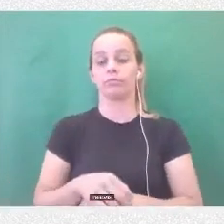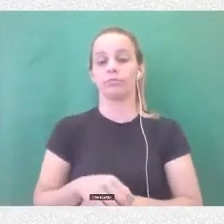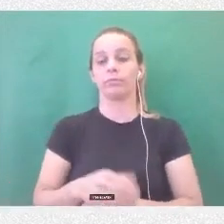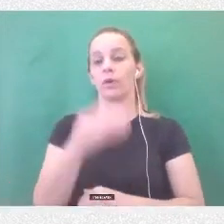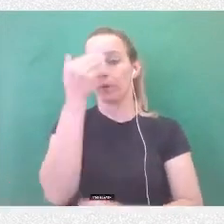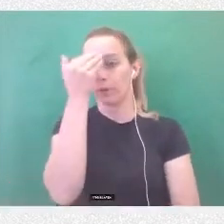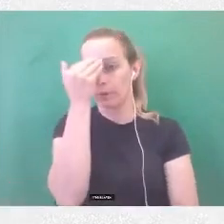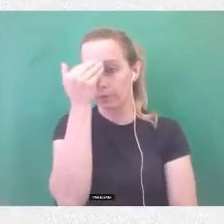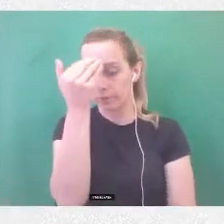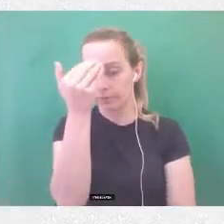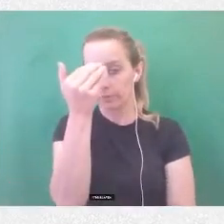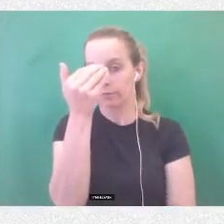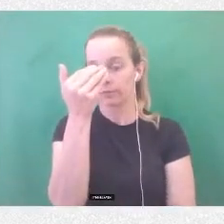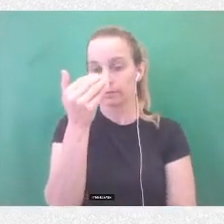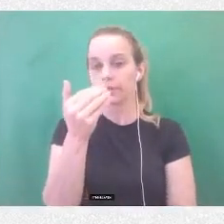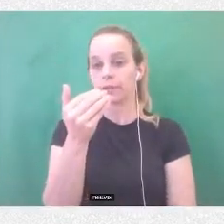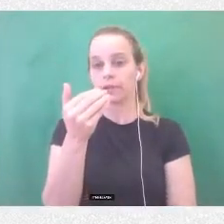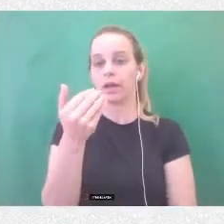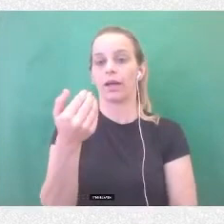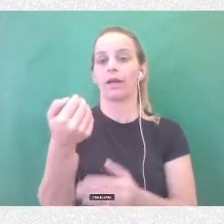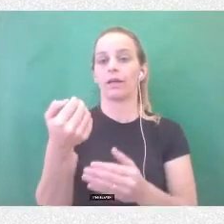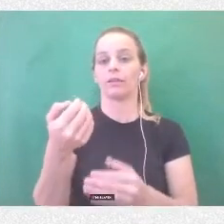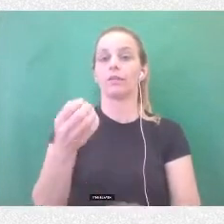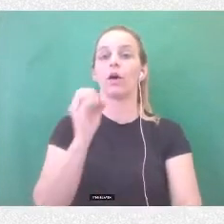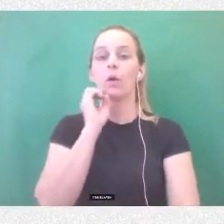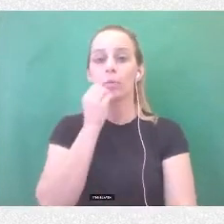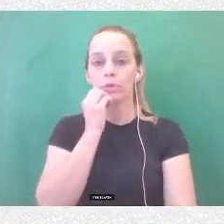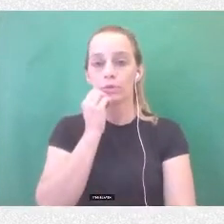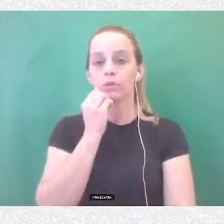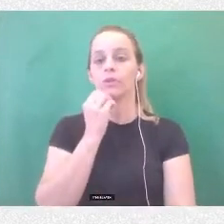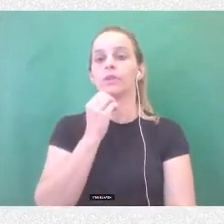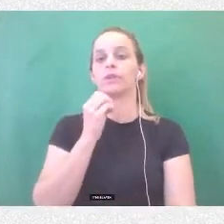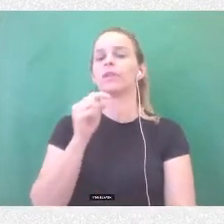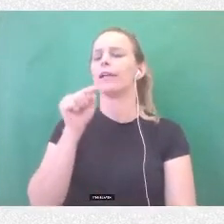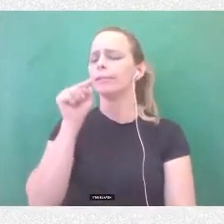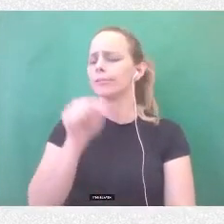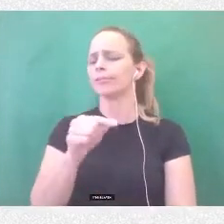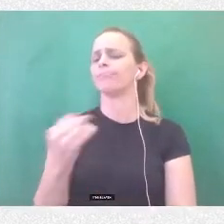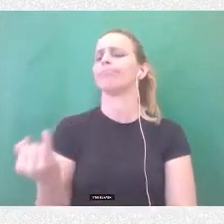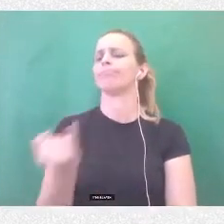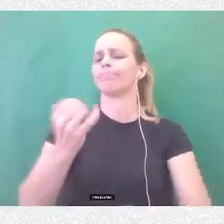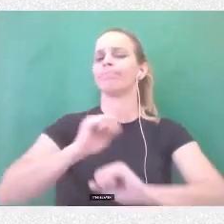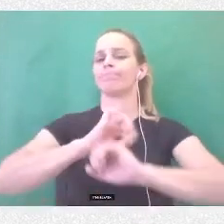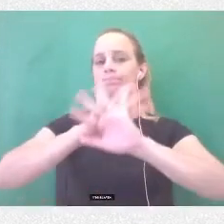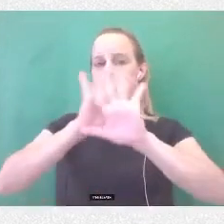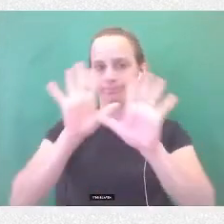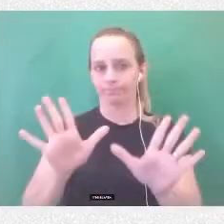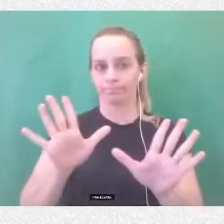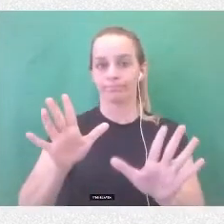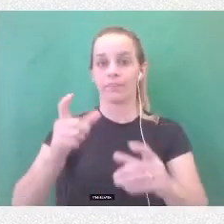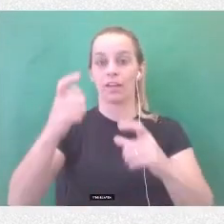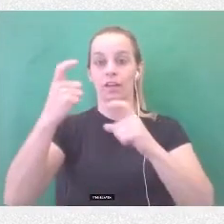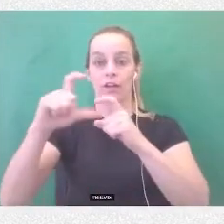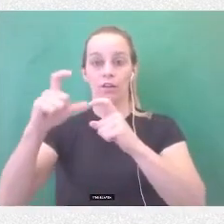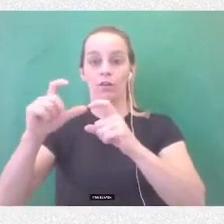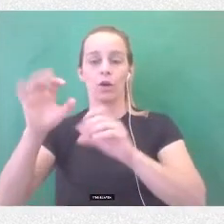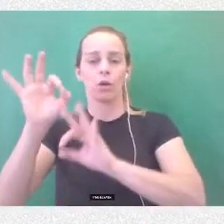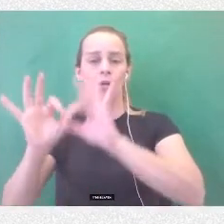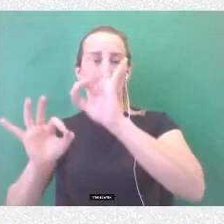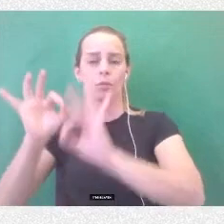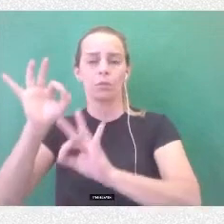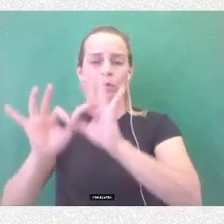Obrigada pela oportunidade de deixar esse ponto bastante claro. A Pfizer tem um programa rigoroso